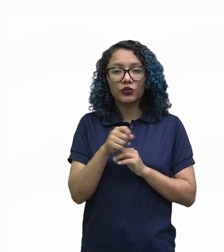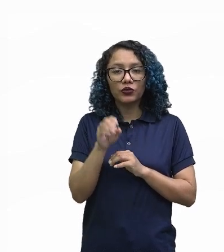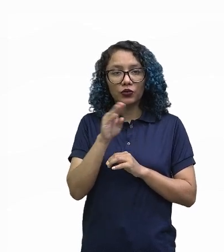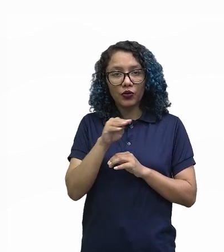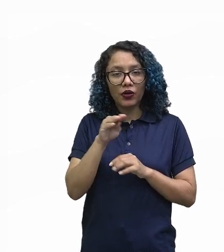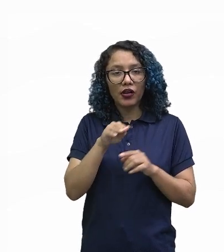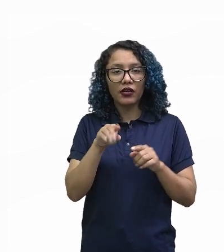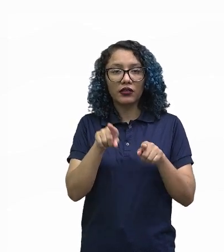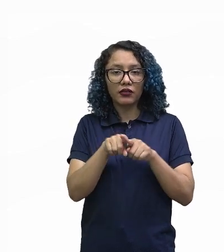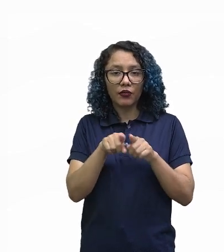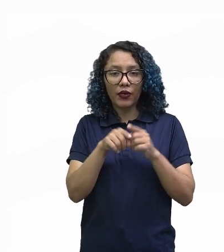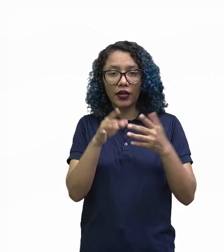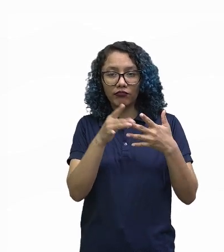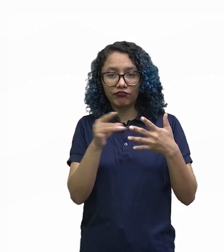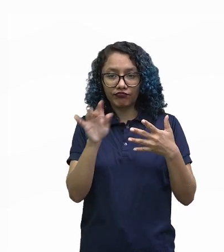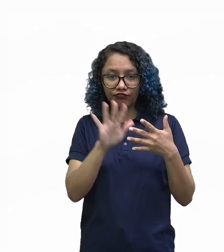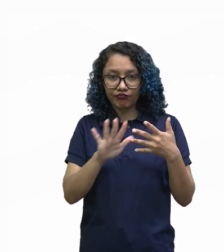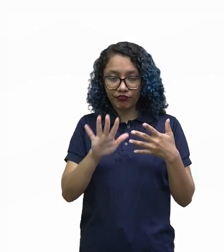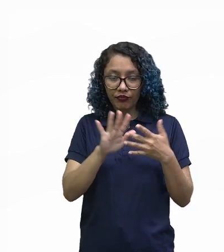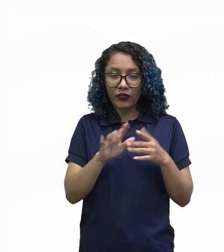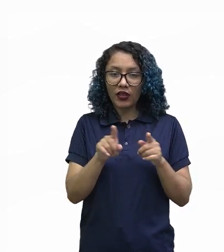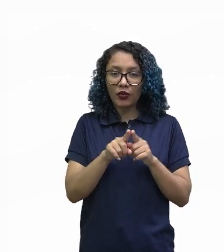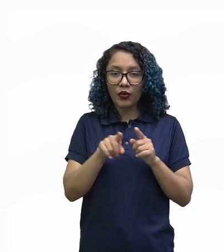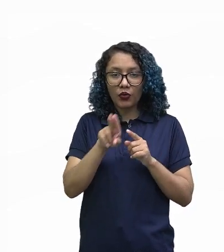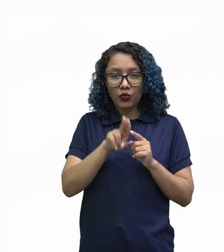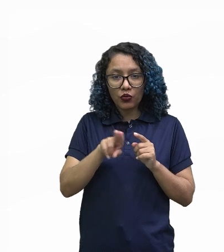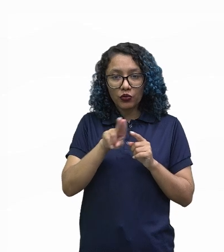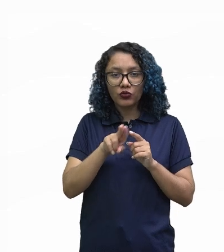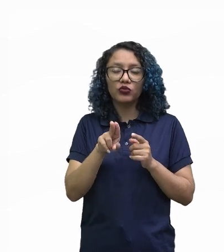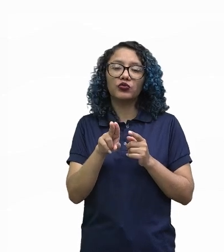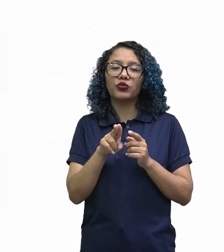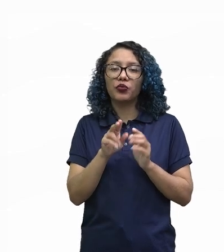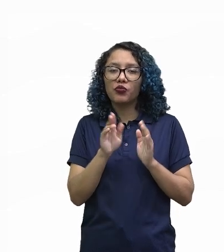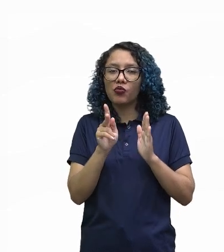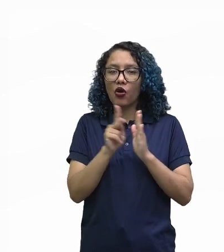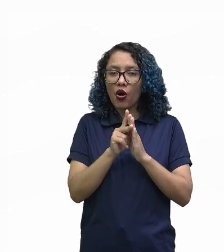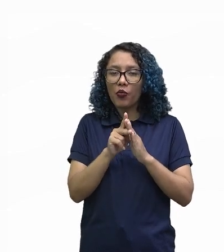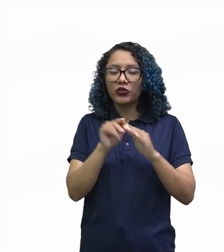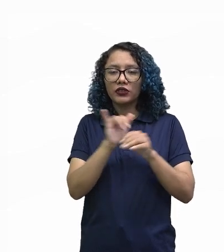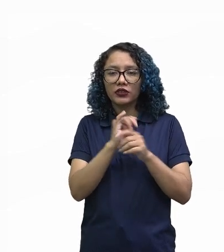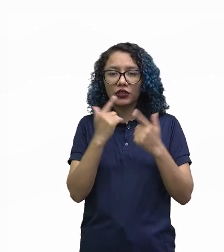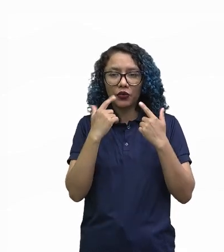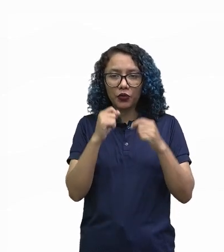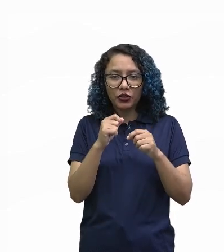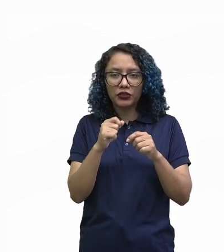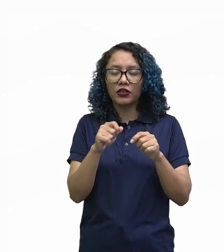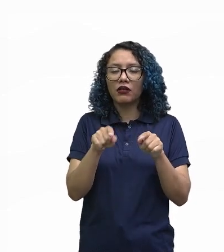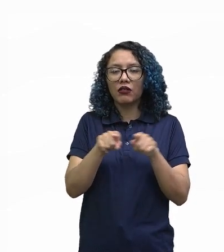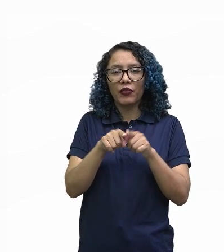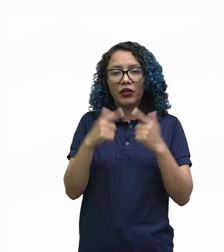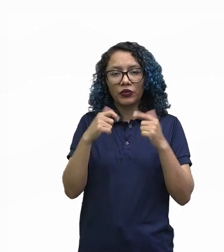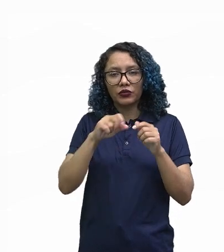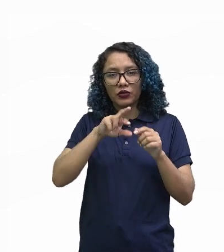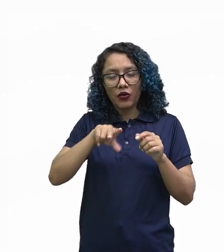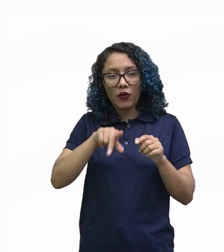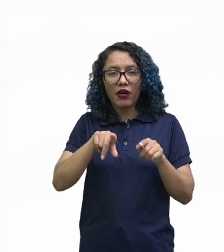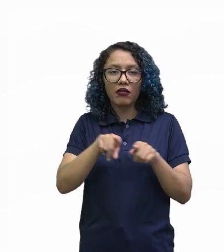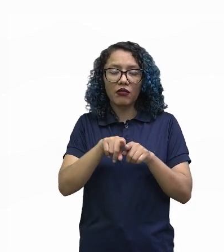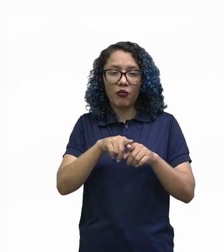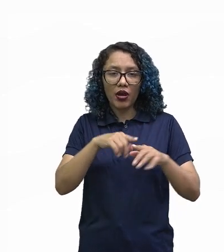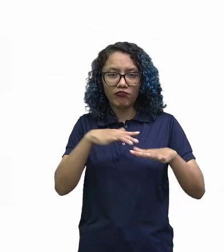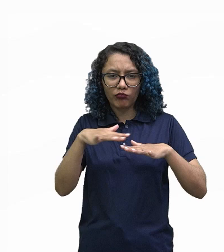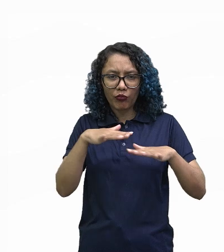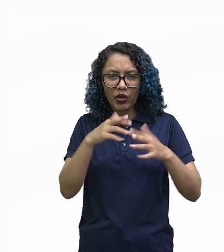orais e multissemióticos, usos expressivos de recursos linguísticos, paralinguísticos e cinésicos. E